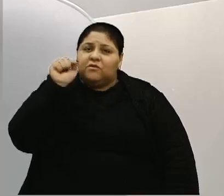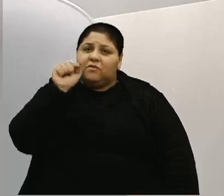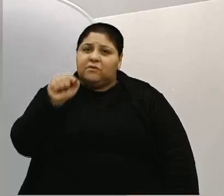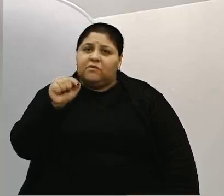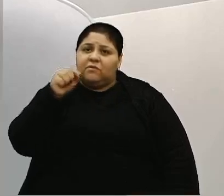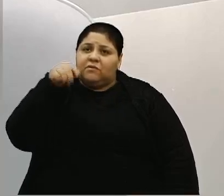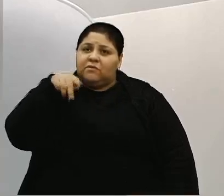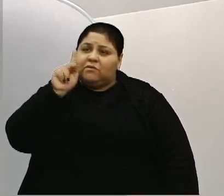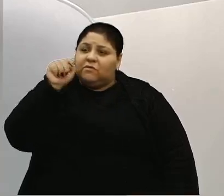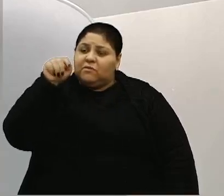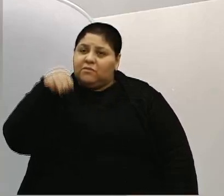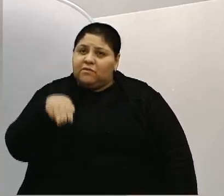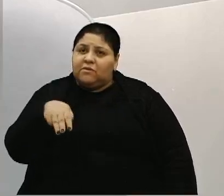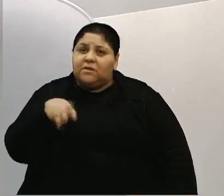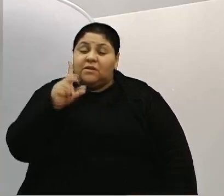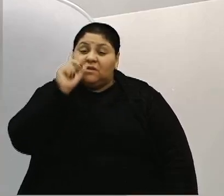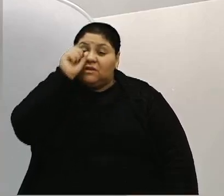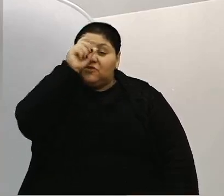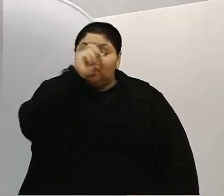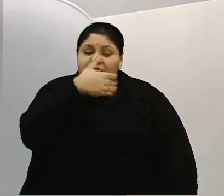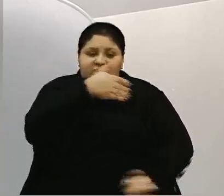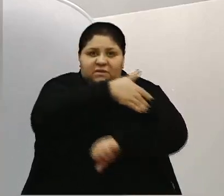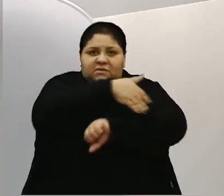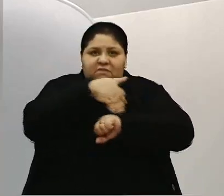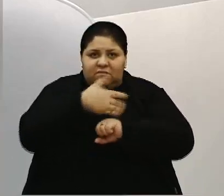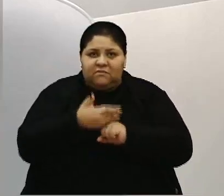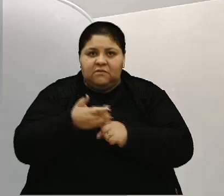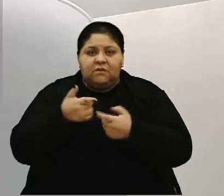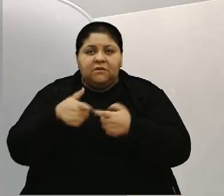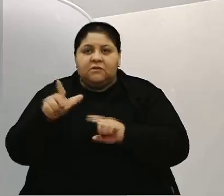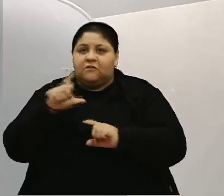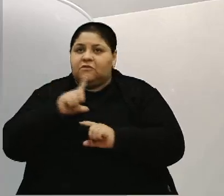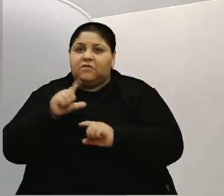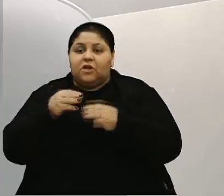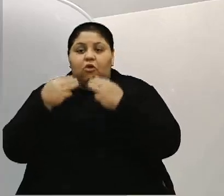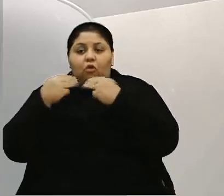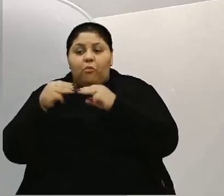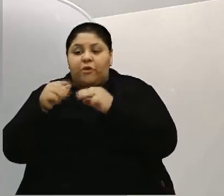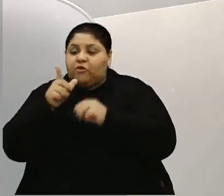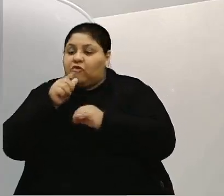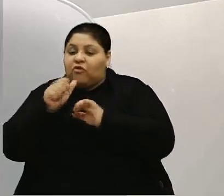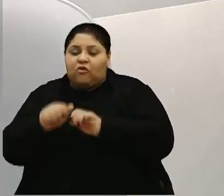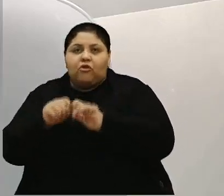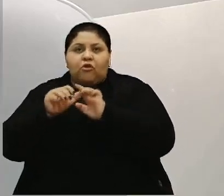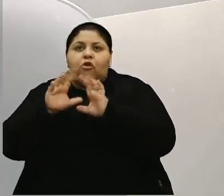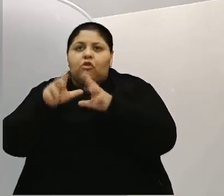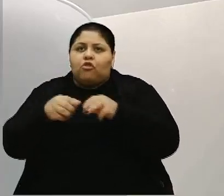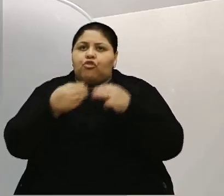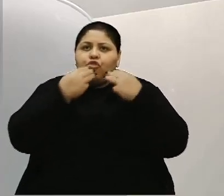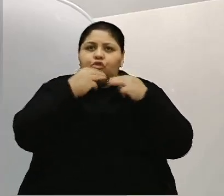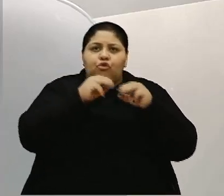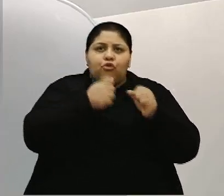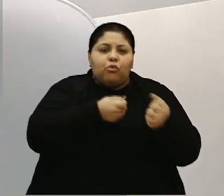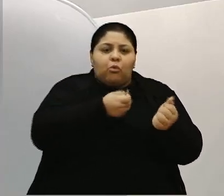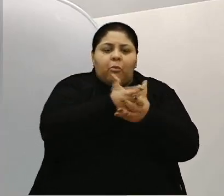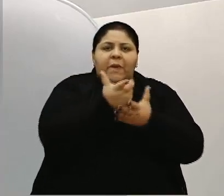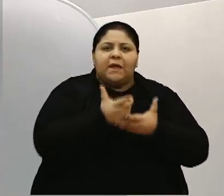estão precárias as estradas. Mas não dá para ir lá patrolar na água. Todo aquele maquinário foi